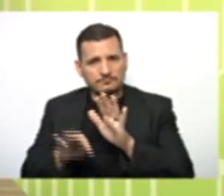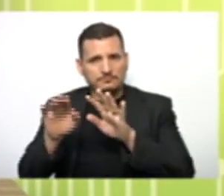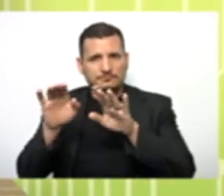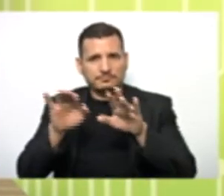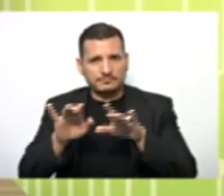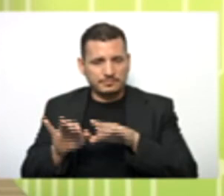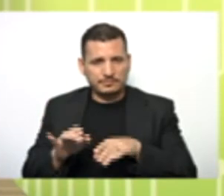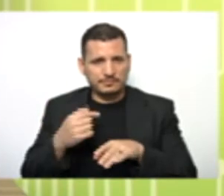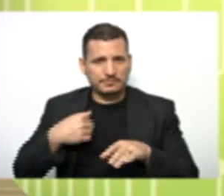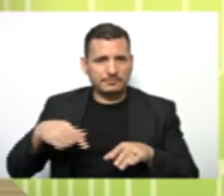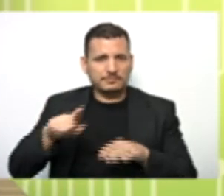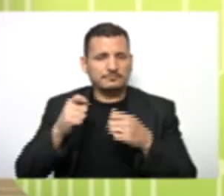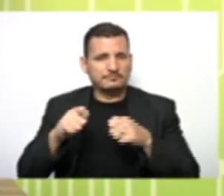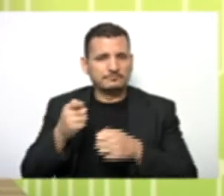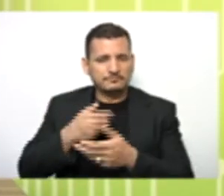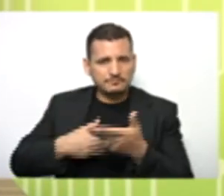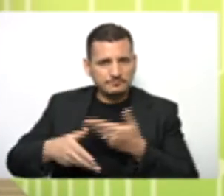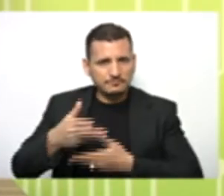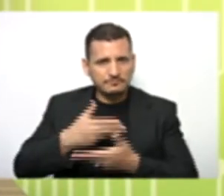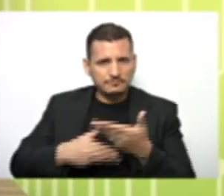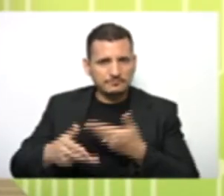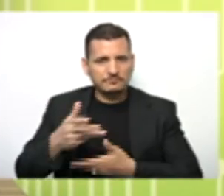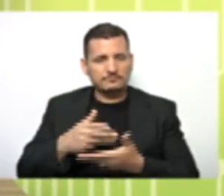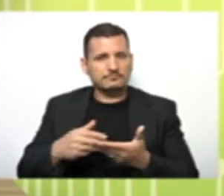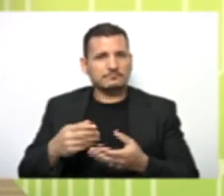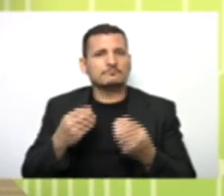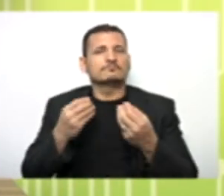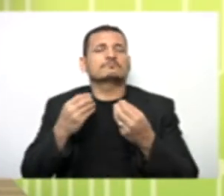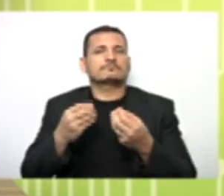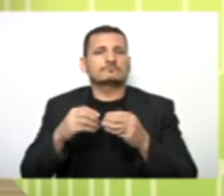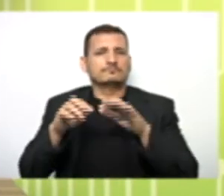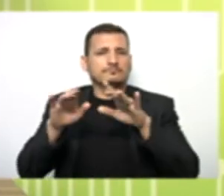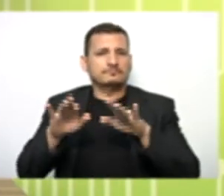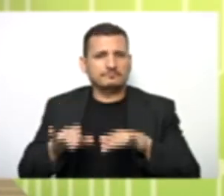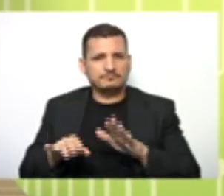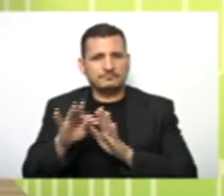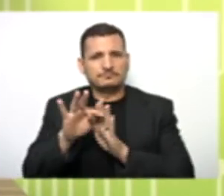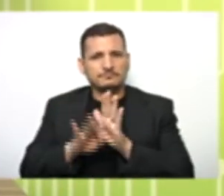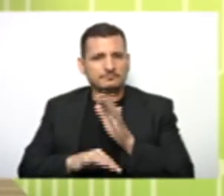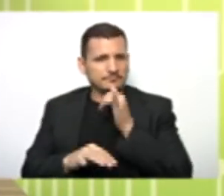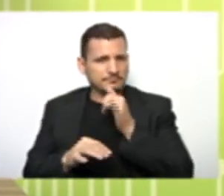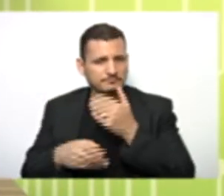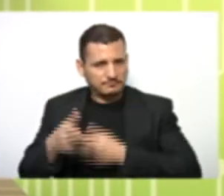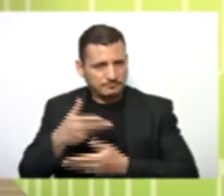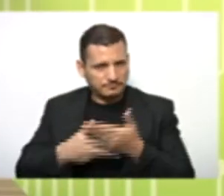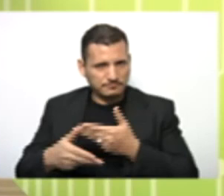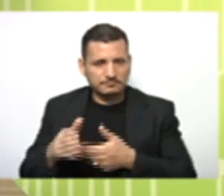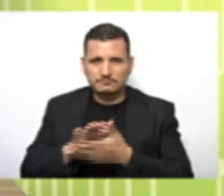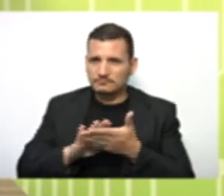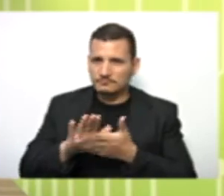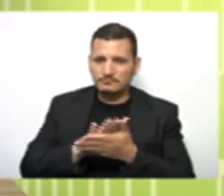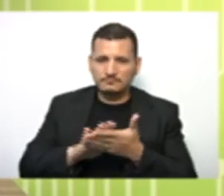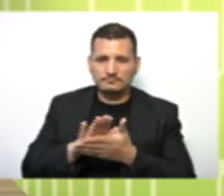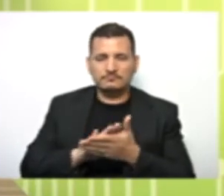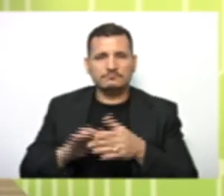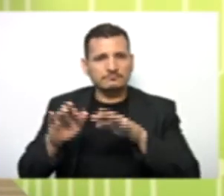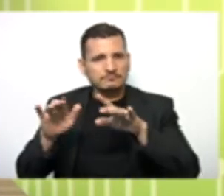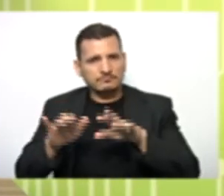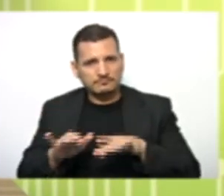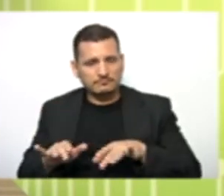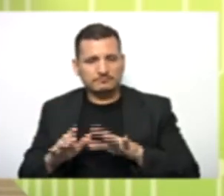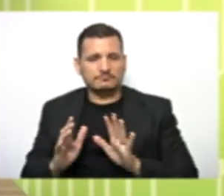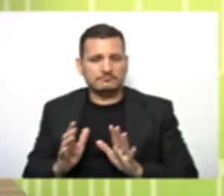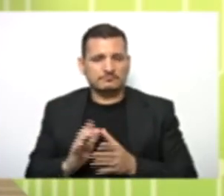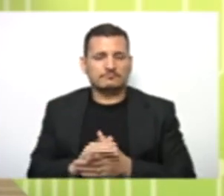precisamos interagir. Não tem como a gente editar um texto sem interagir, sem a gente estar digitando, sem a gente estar